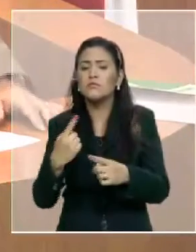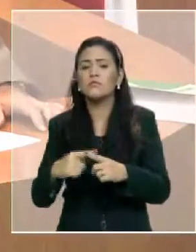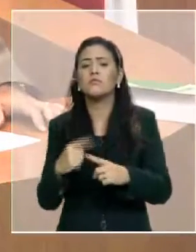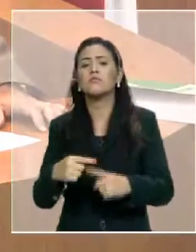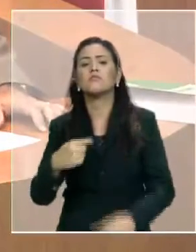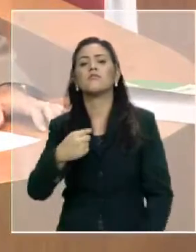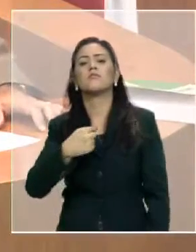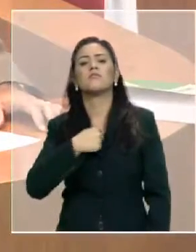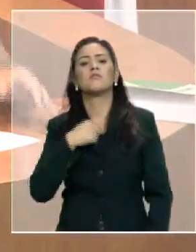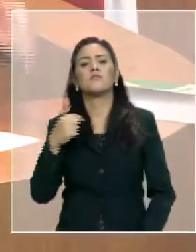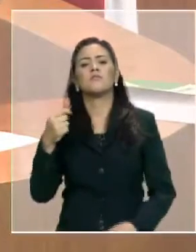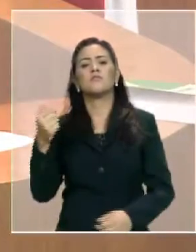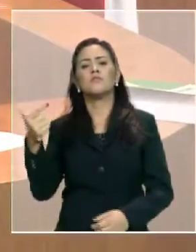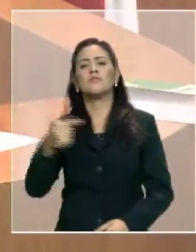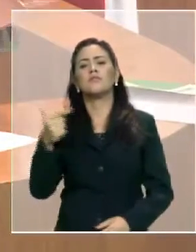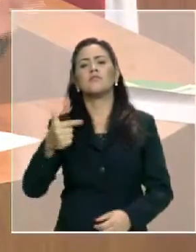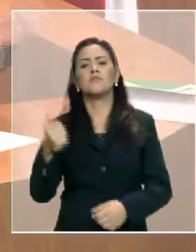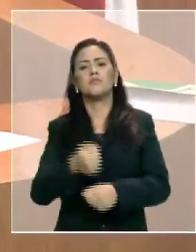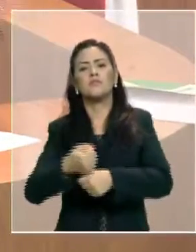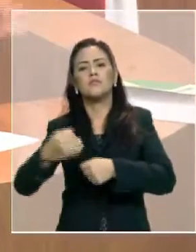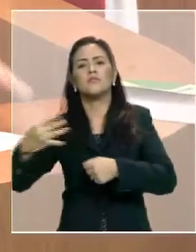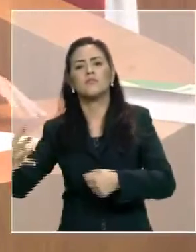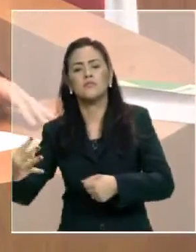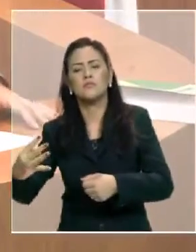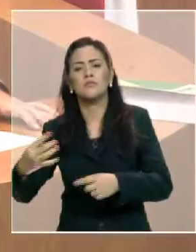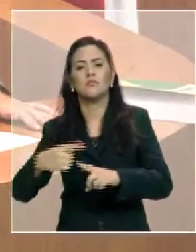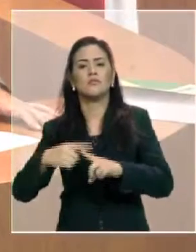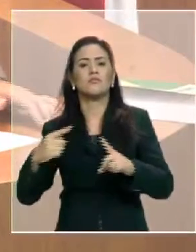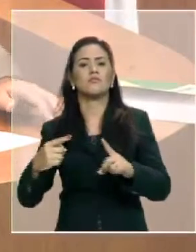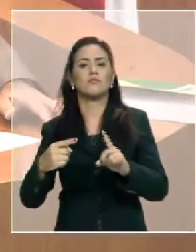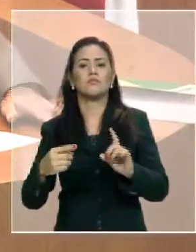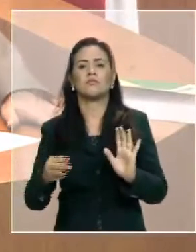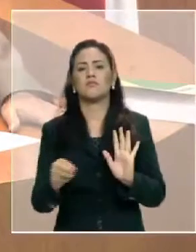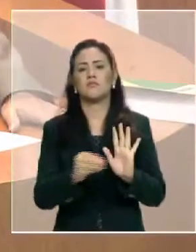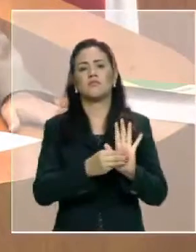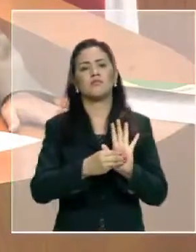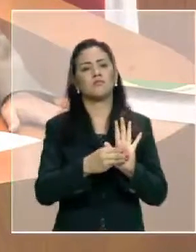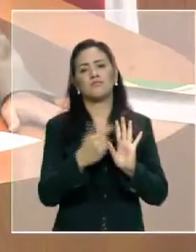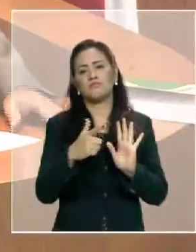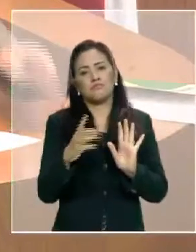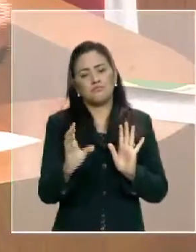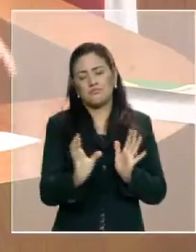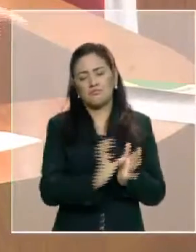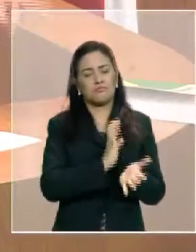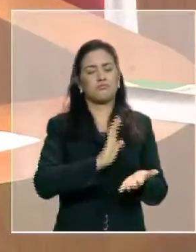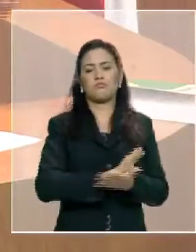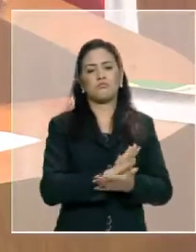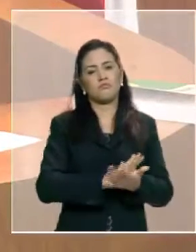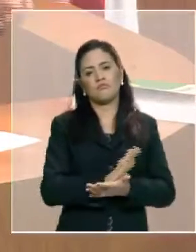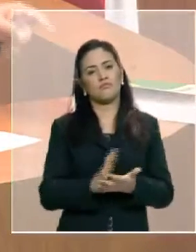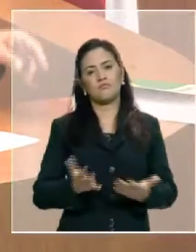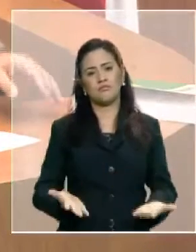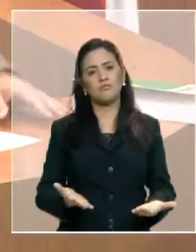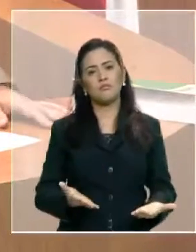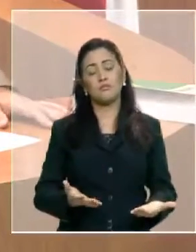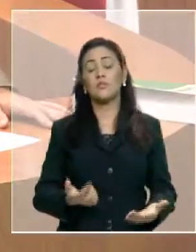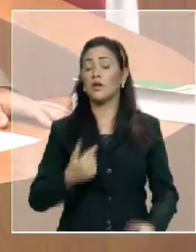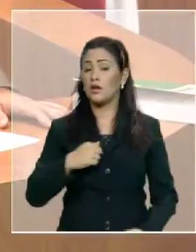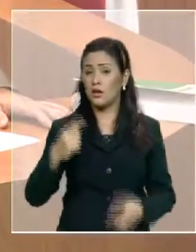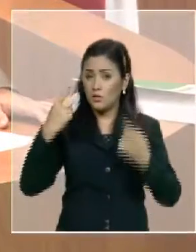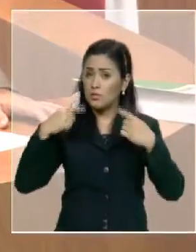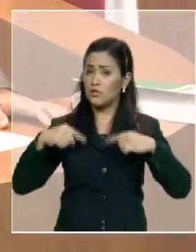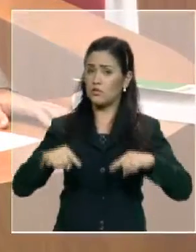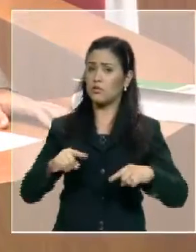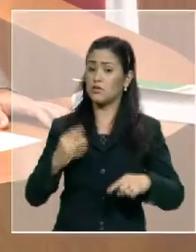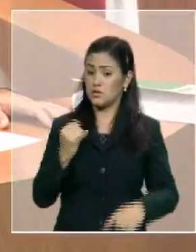emenda. Se ele conseguir me justificar isso e me convencer, eu volto a esta tribuna e peço desculpa. Que, diferentemente dele, eu tenho humildade. Eu chego